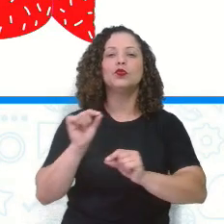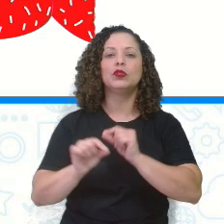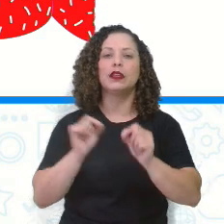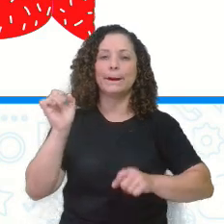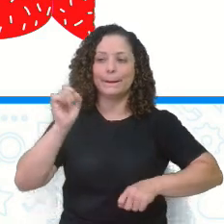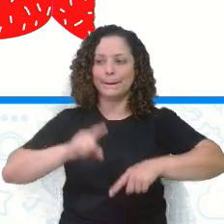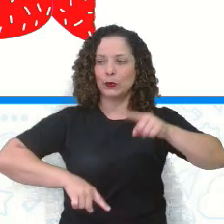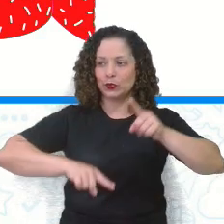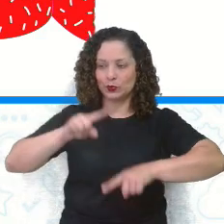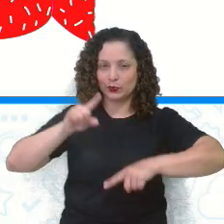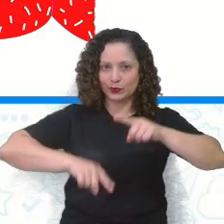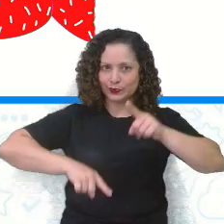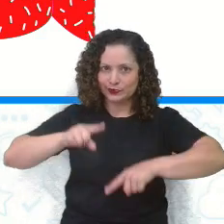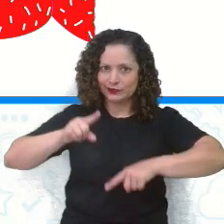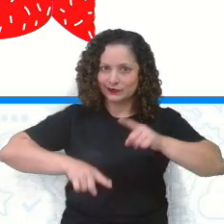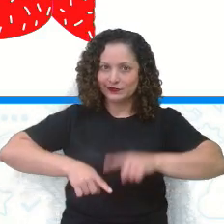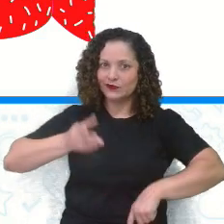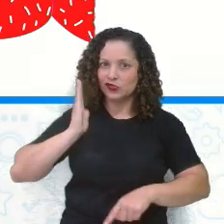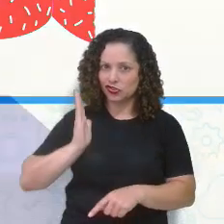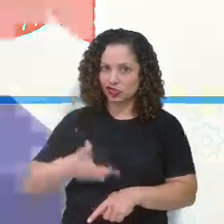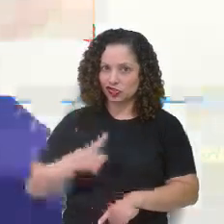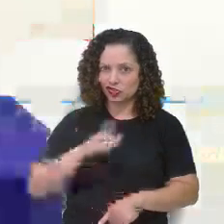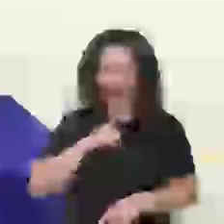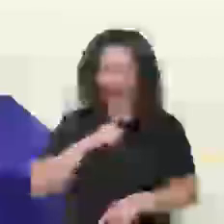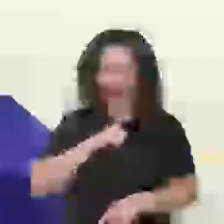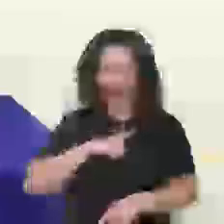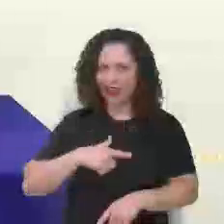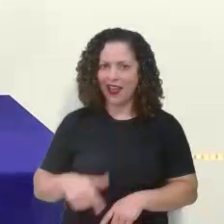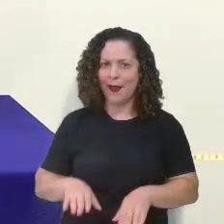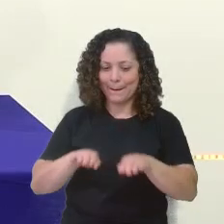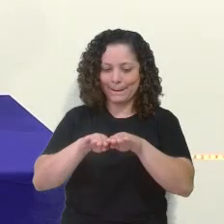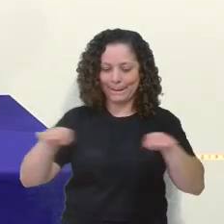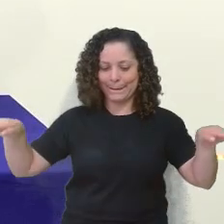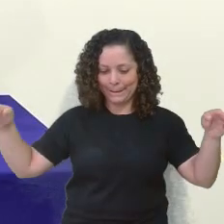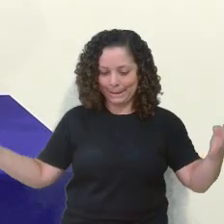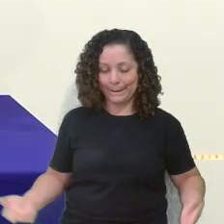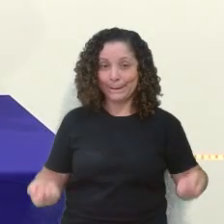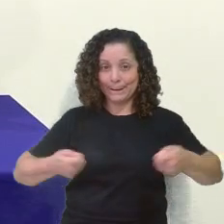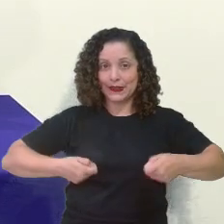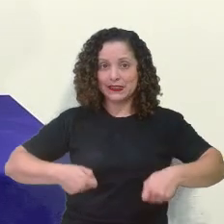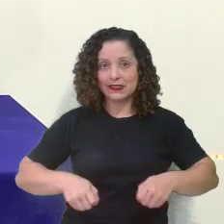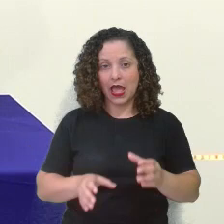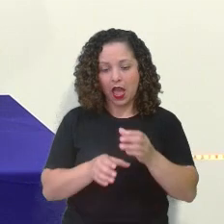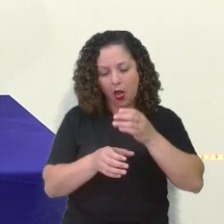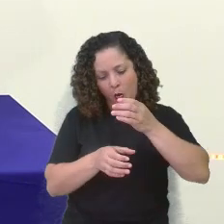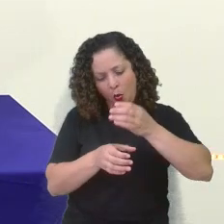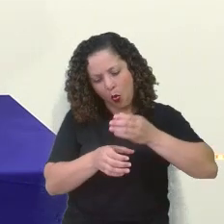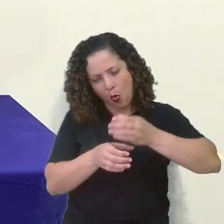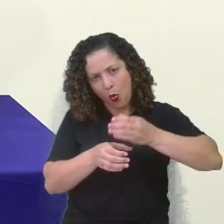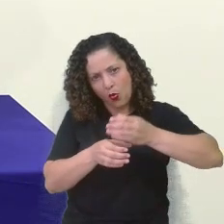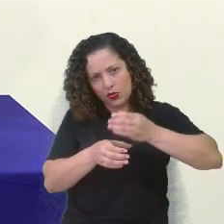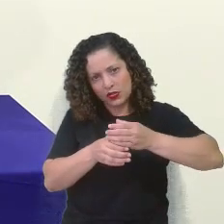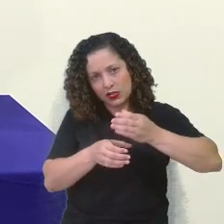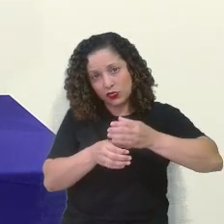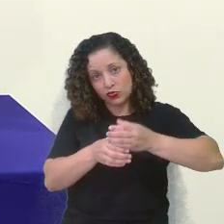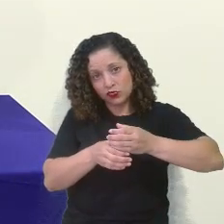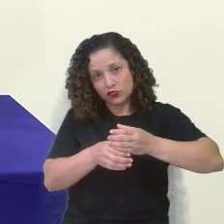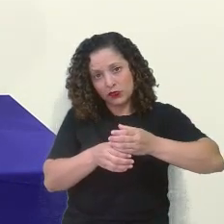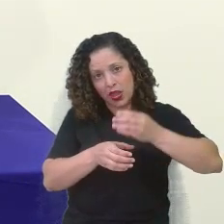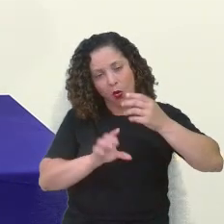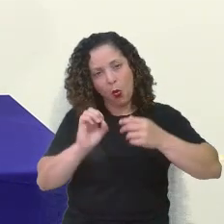que já está aqui na minha mesa, olha. Você vai precisar de rolinhos de papel higiênico ou rolinhos de